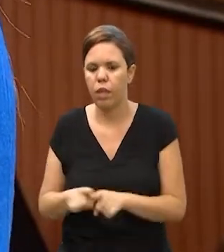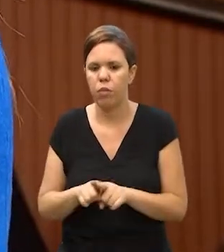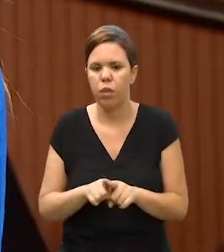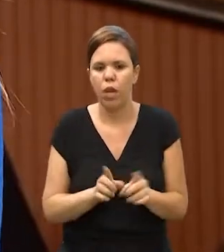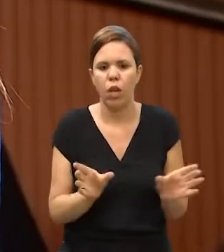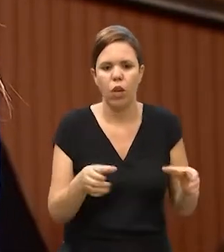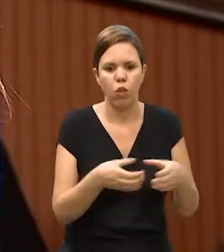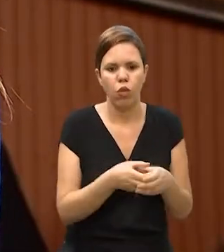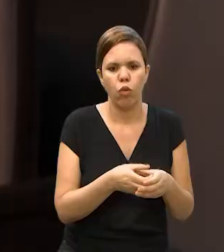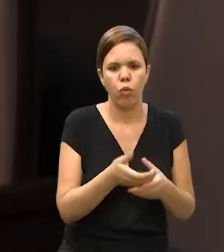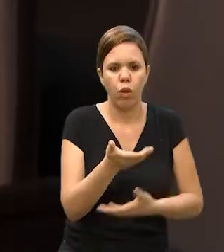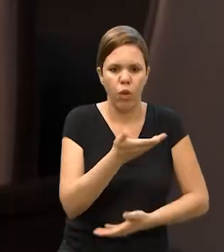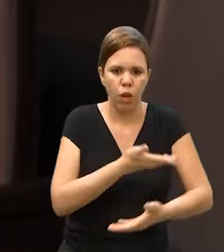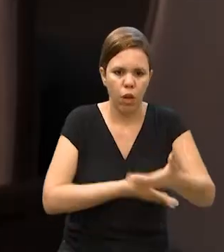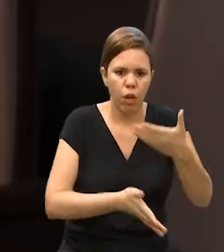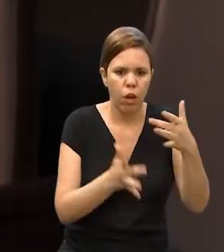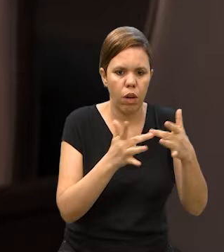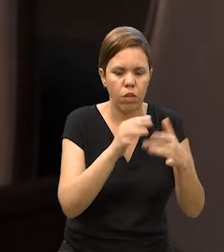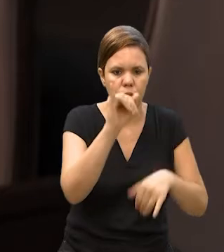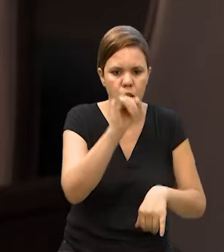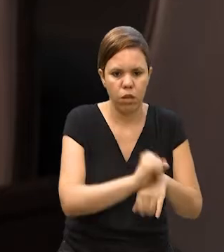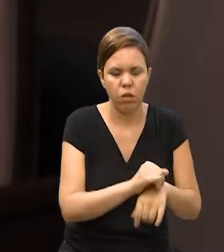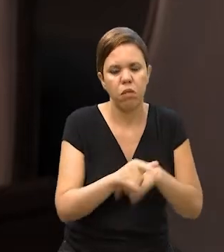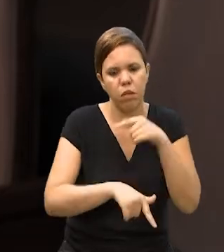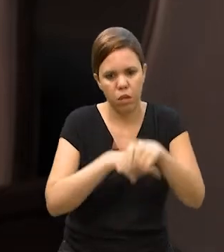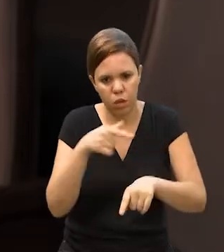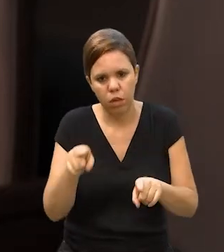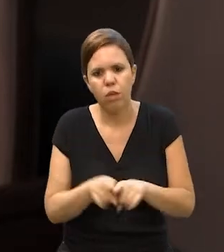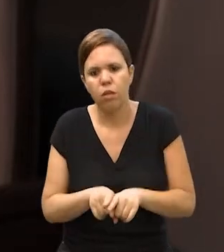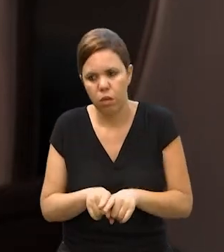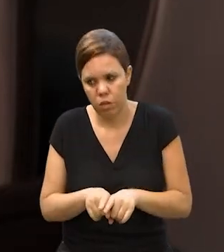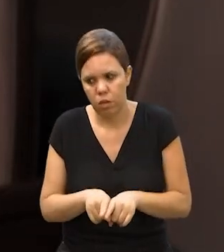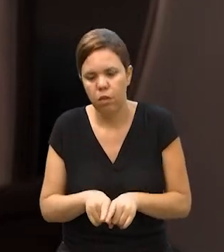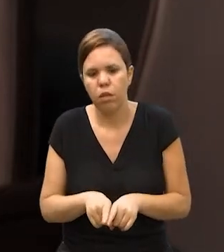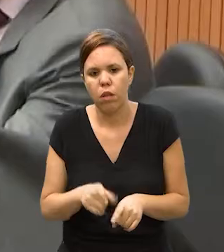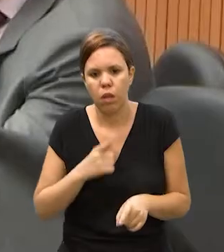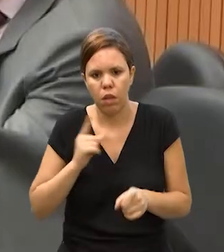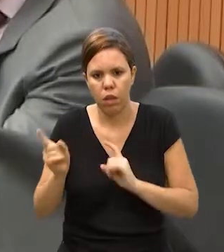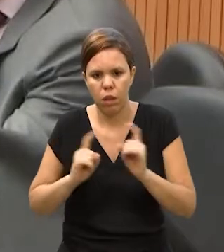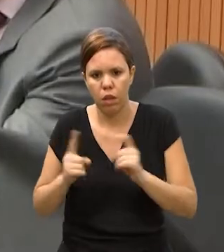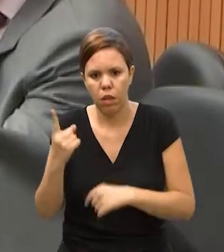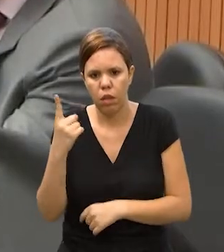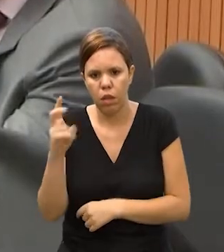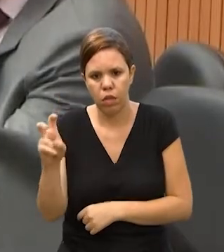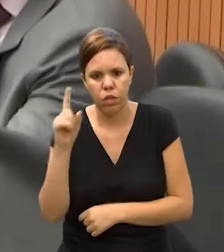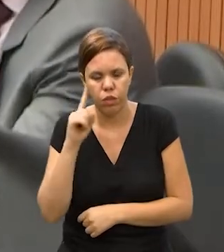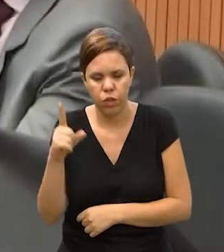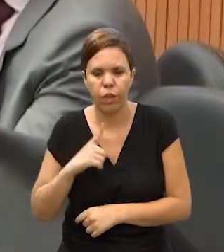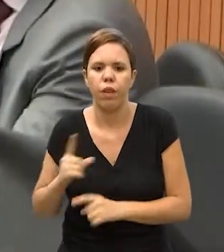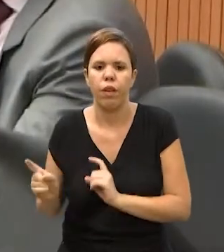Então, mais trabalho aí, né? A Conchileg, a gente tem as reuniões a cada 15 dias.